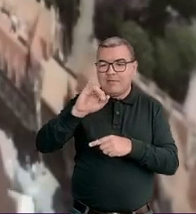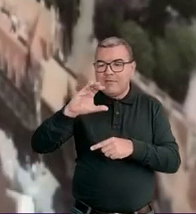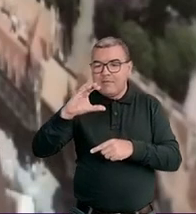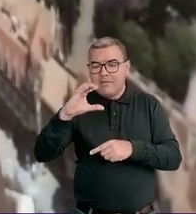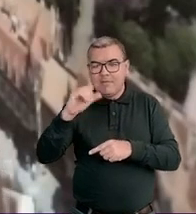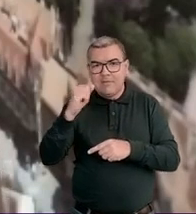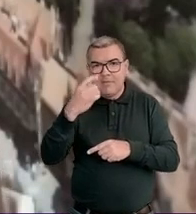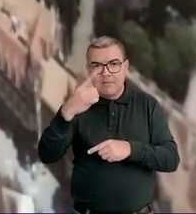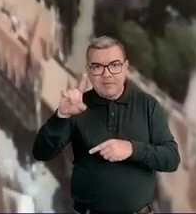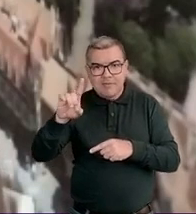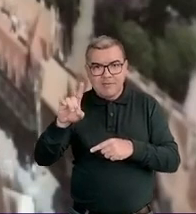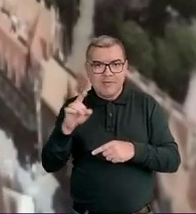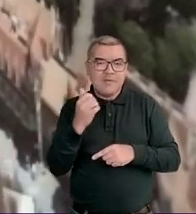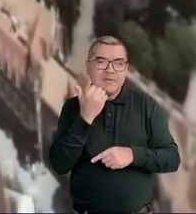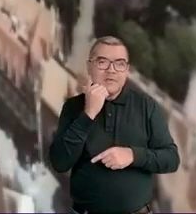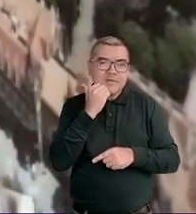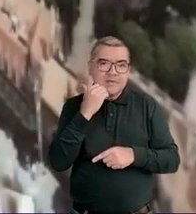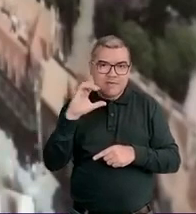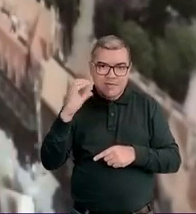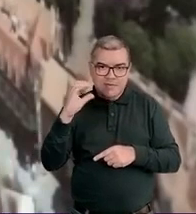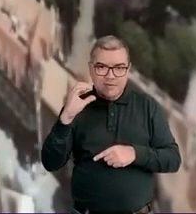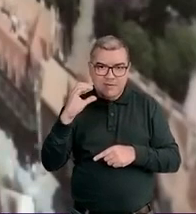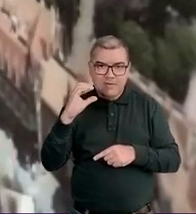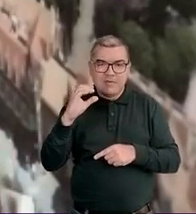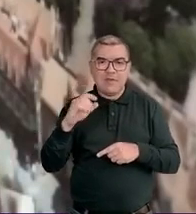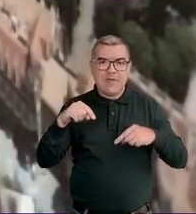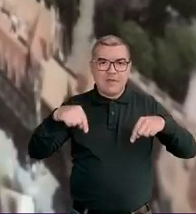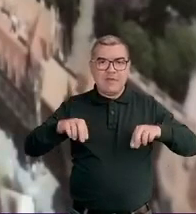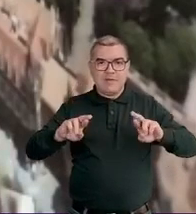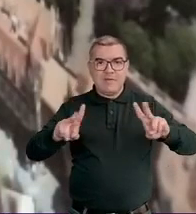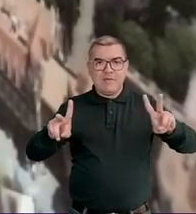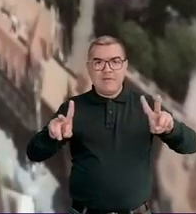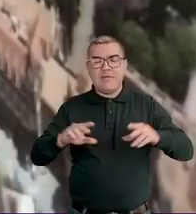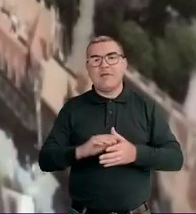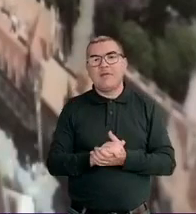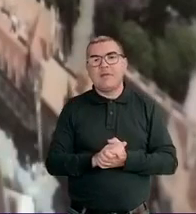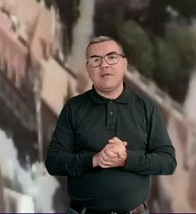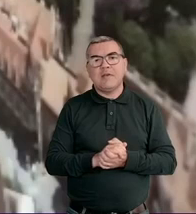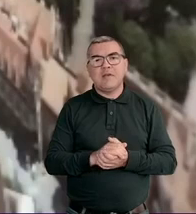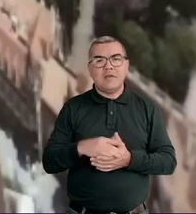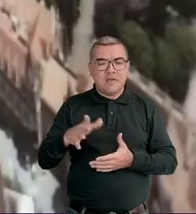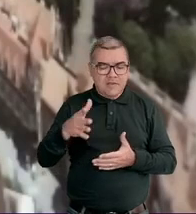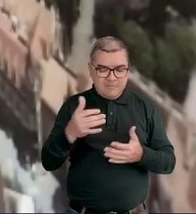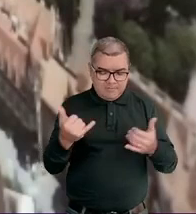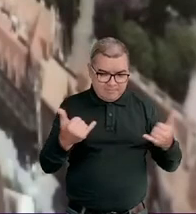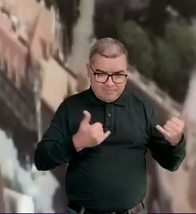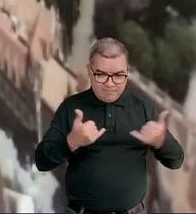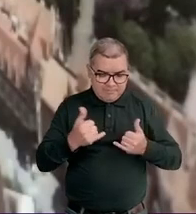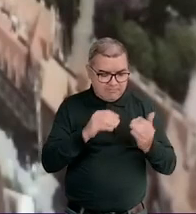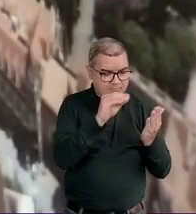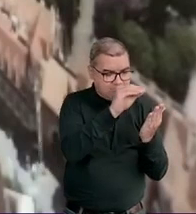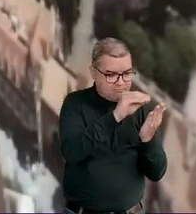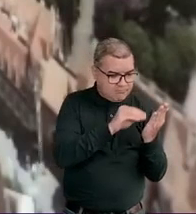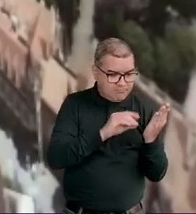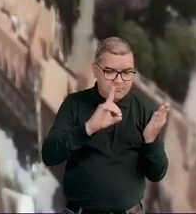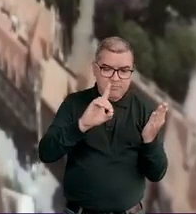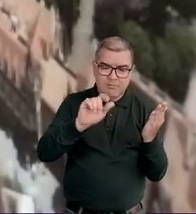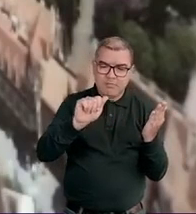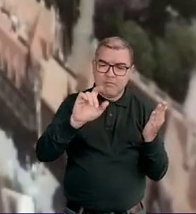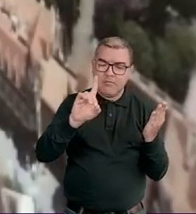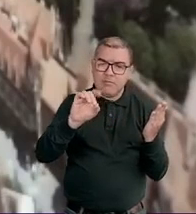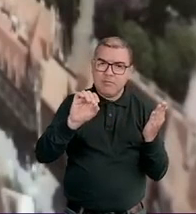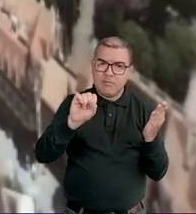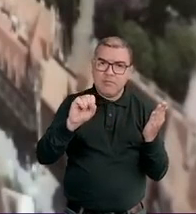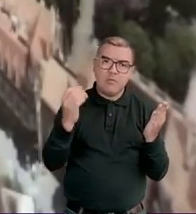diferente. Os dados que a gente tem a partir de 2017